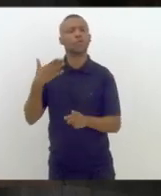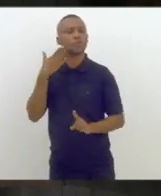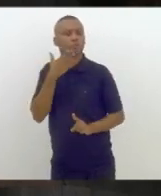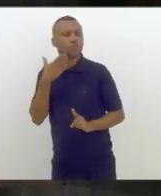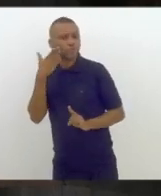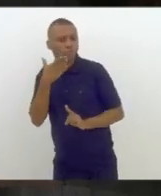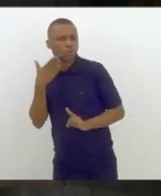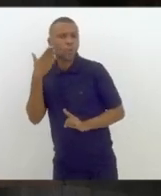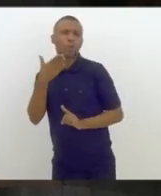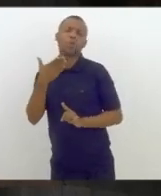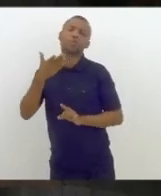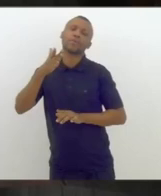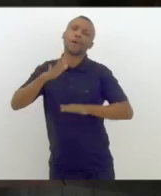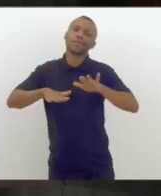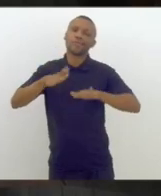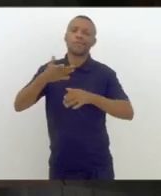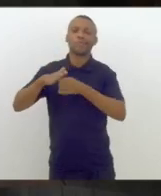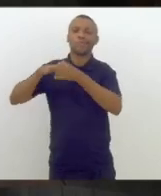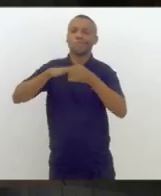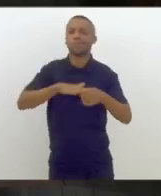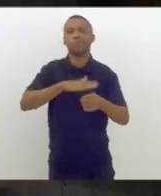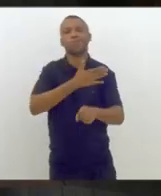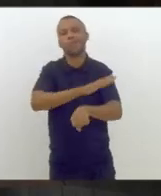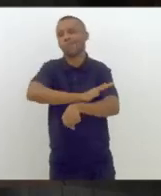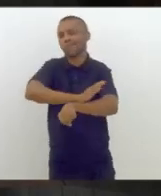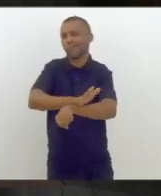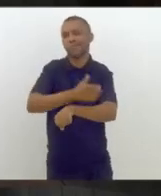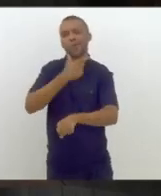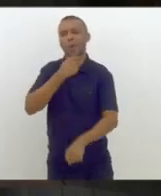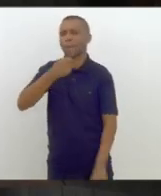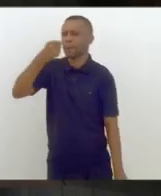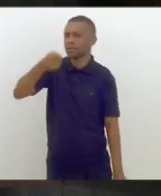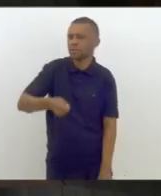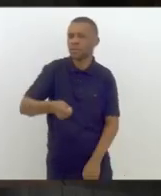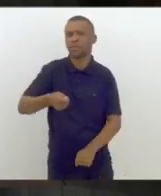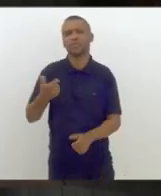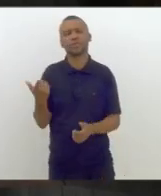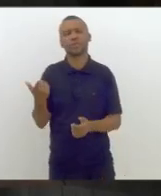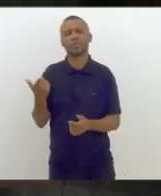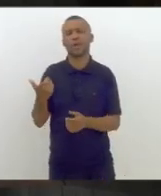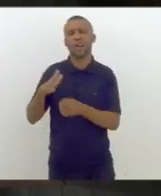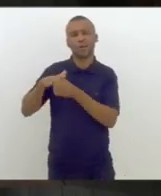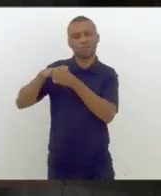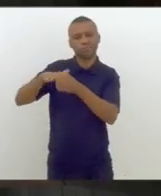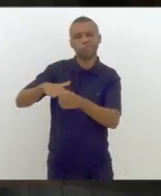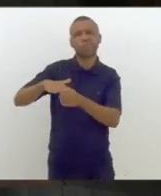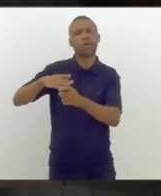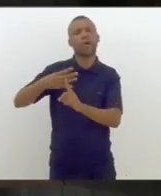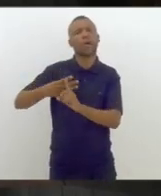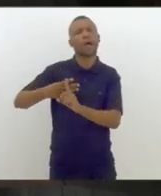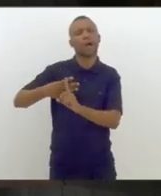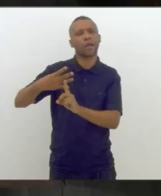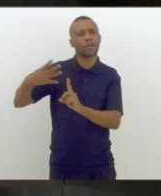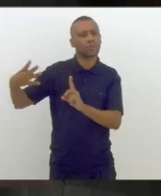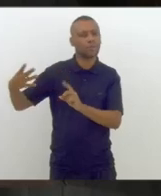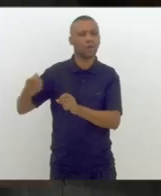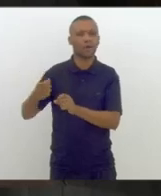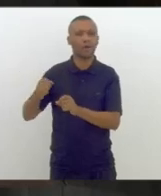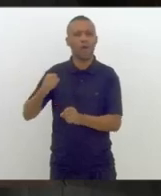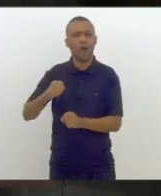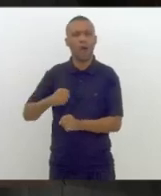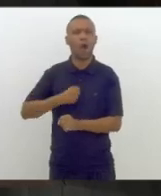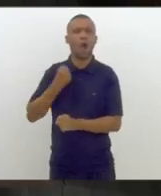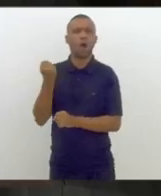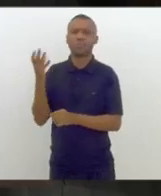discurso, muitas vezes racista, muitas vezes machista, muitas vezes LGBTfóbico, estimulando ódio na